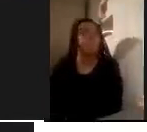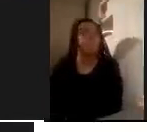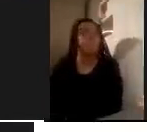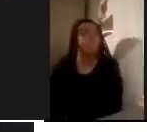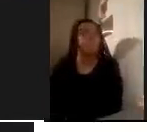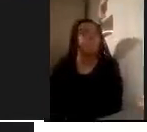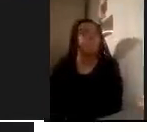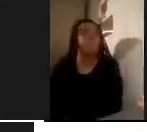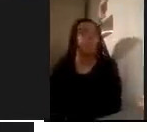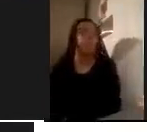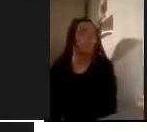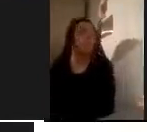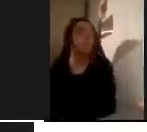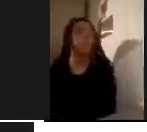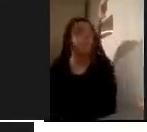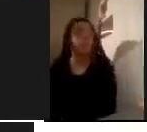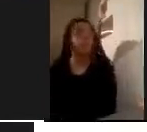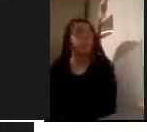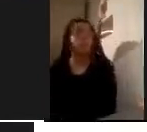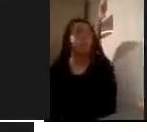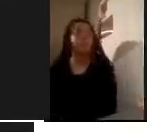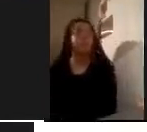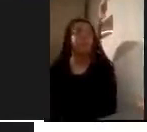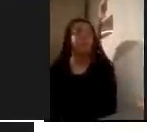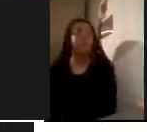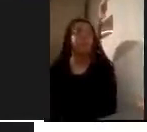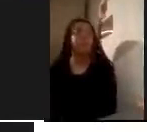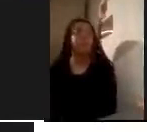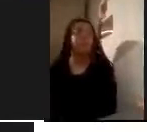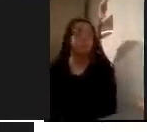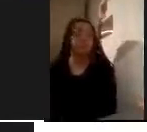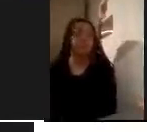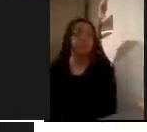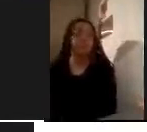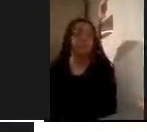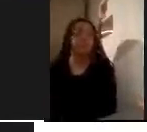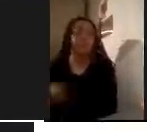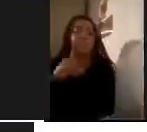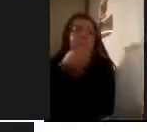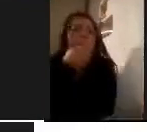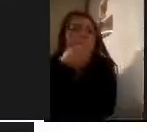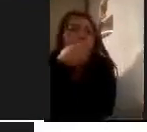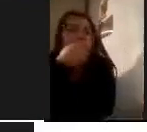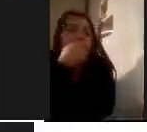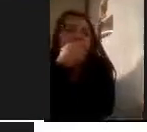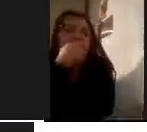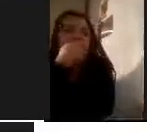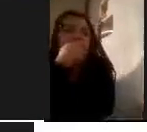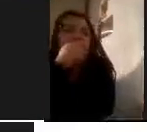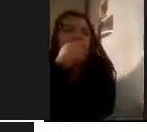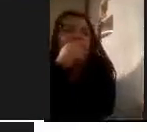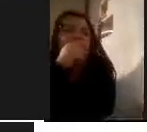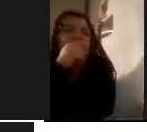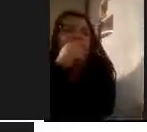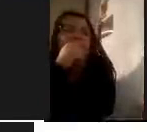já consegue desenvolver. E essa coordenação, veja só, a coordenação para deglutir e respirar ao mesmo tempo,